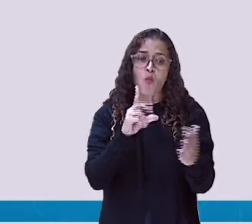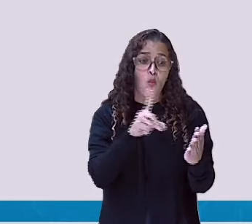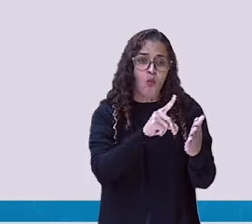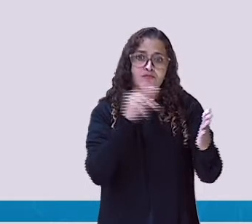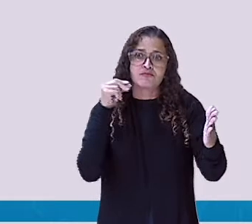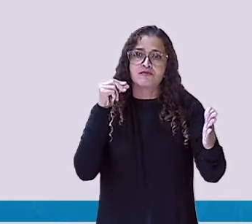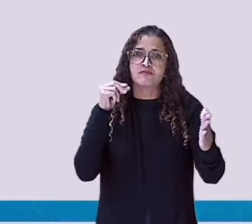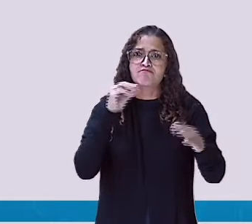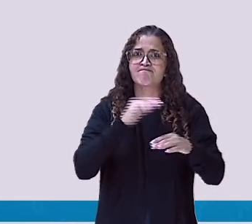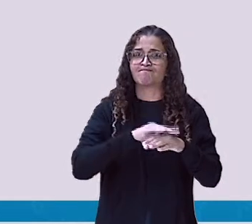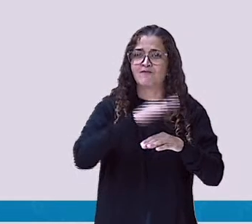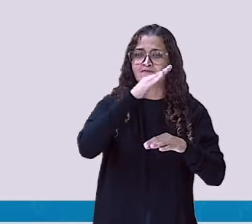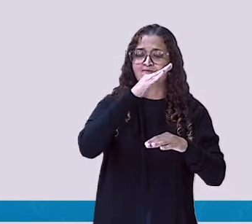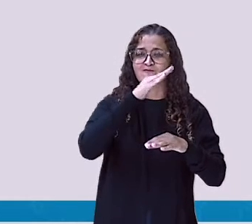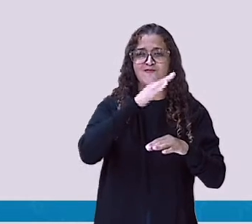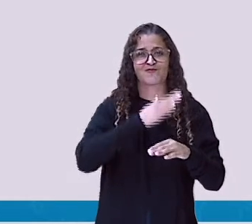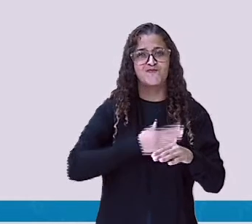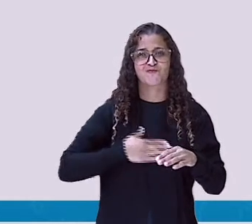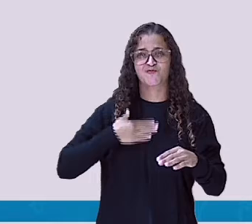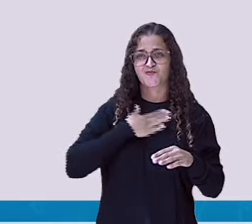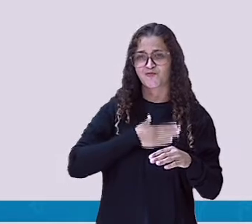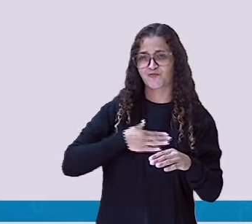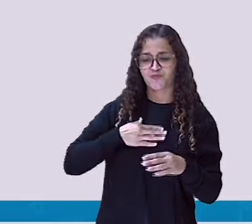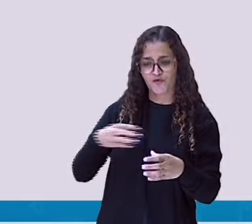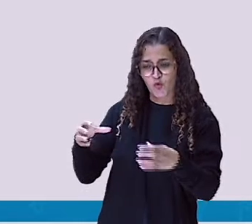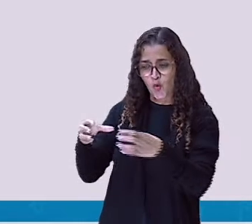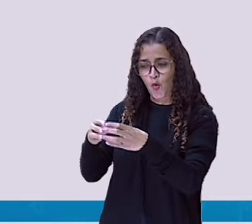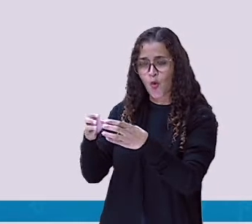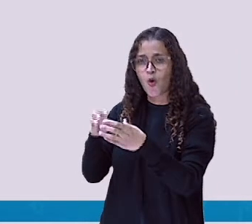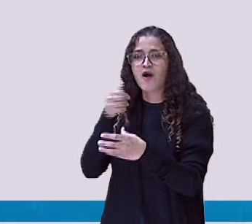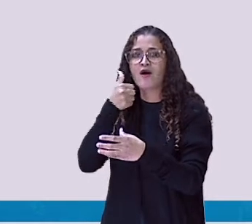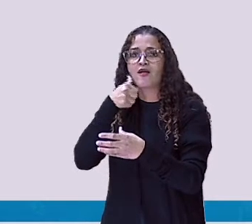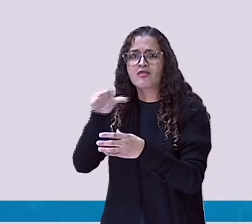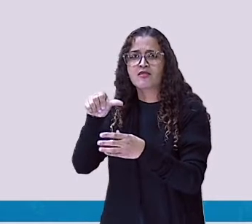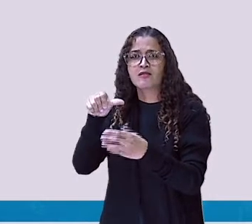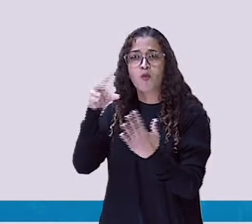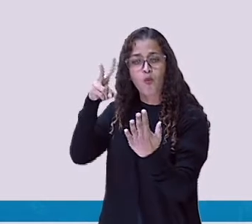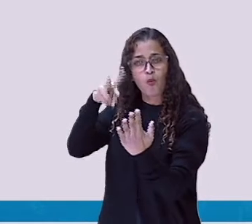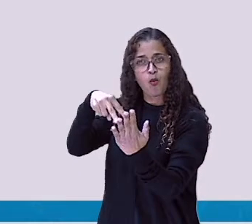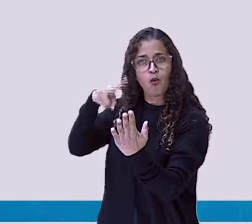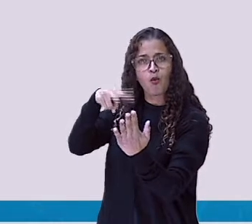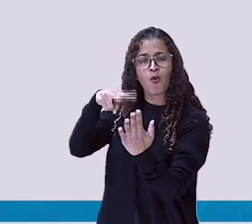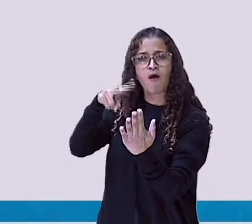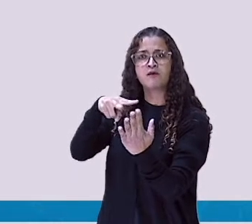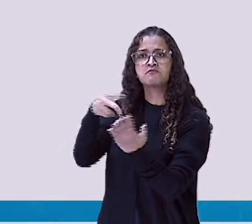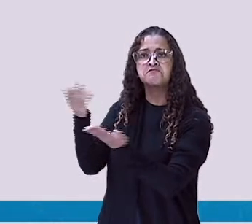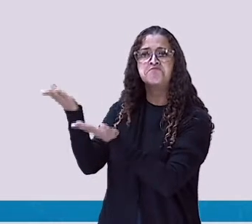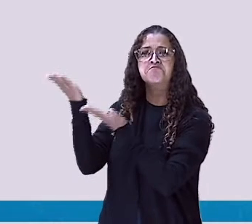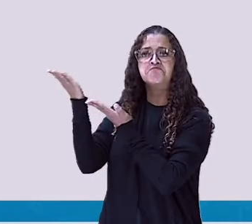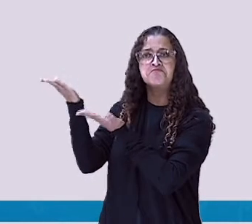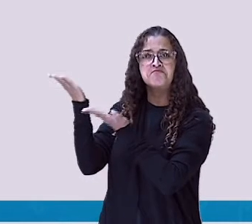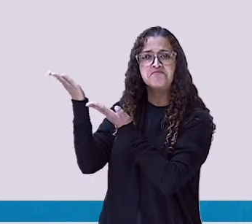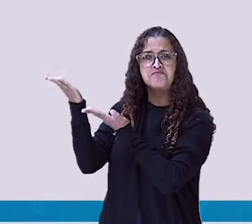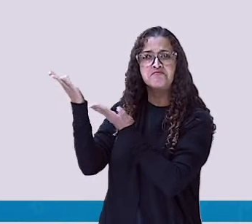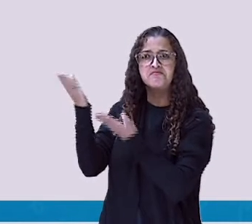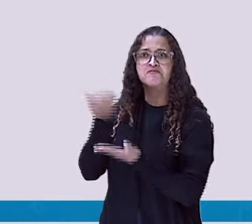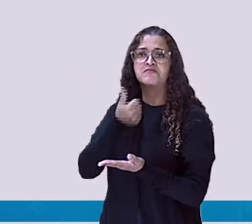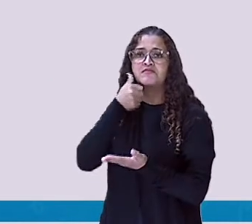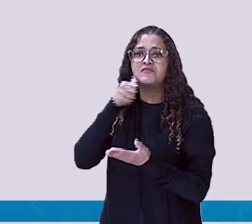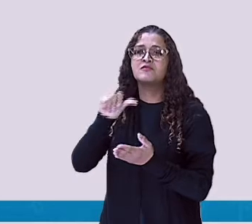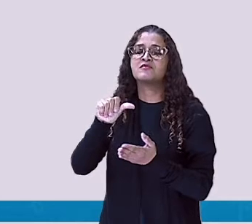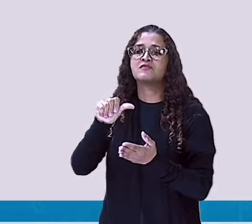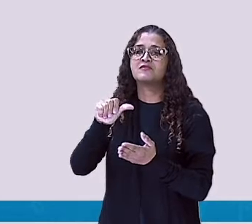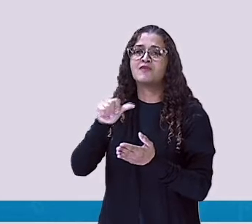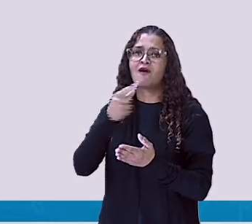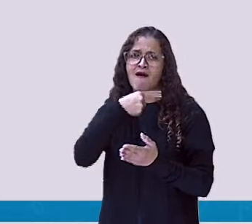dos meninos. E das meninas? Sim, se você lê, não é isso? Você vê que as meninas